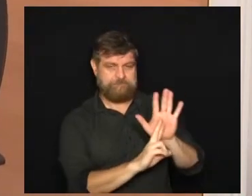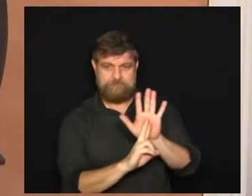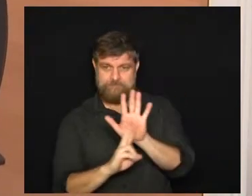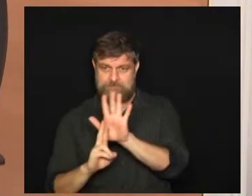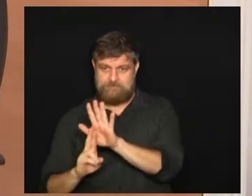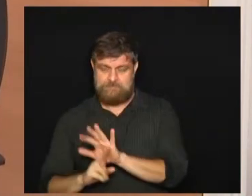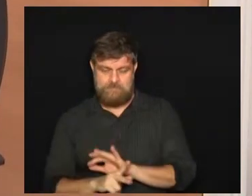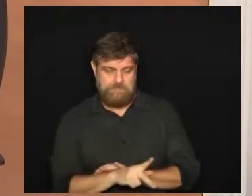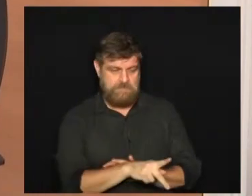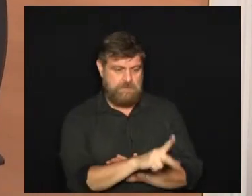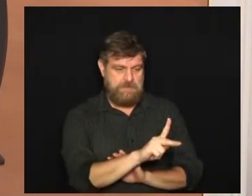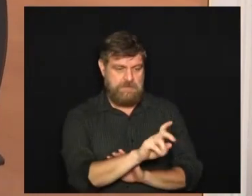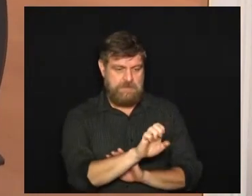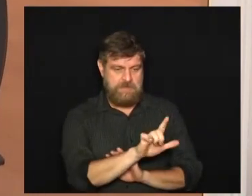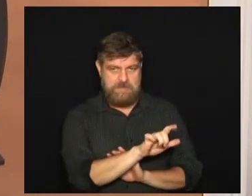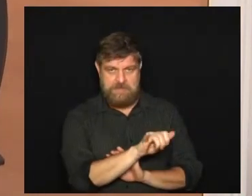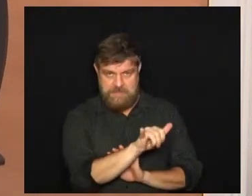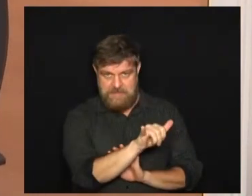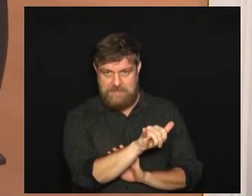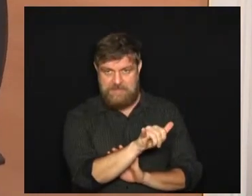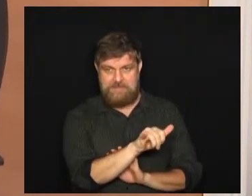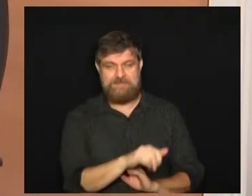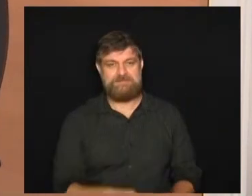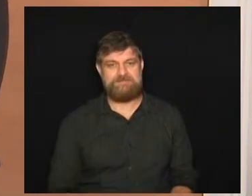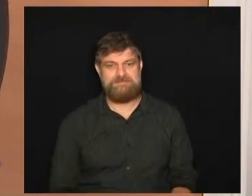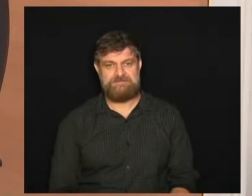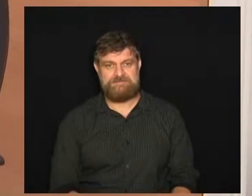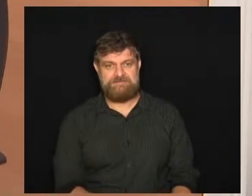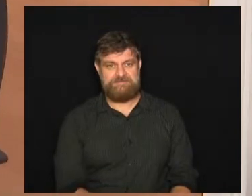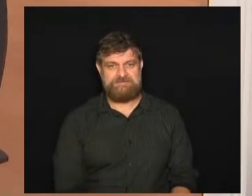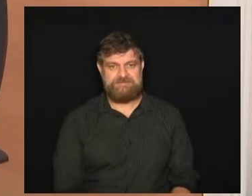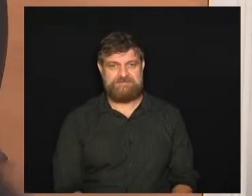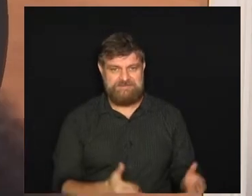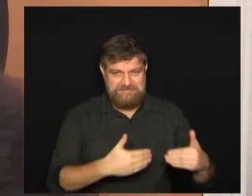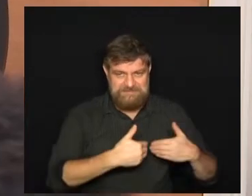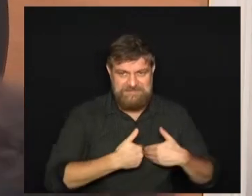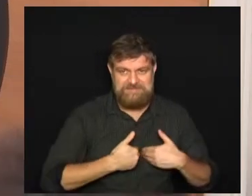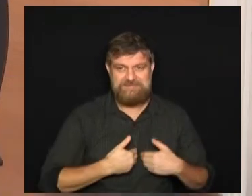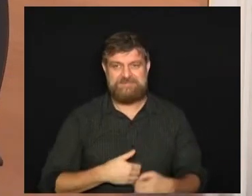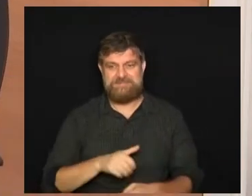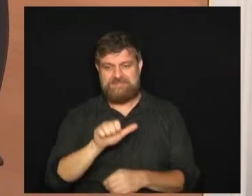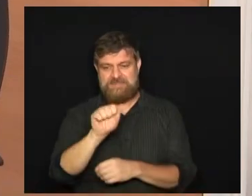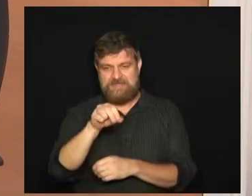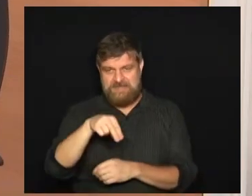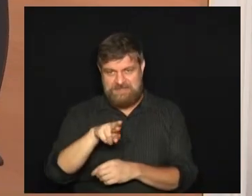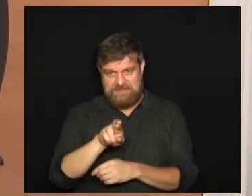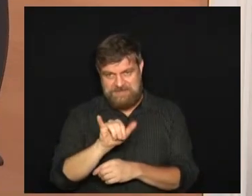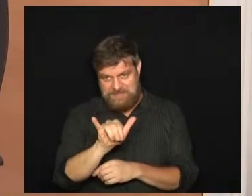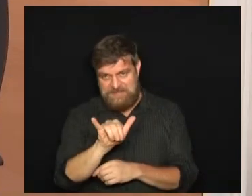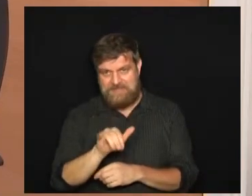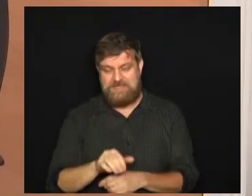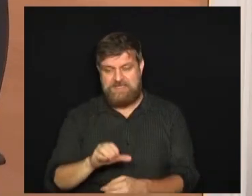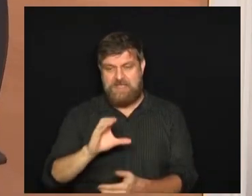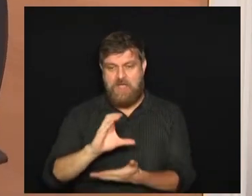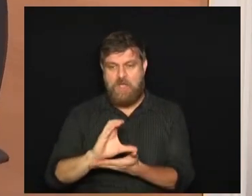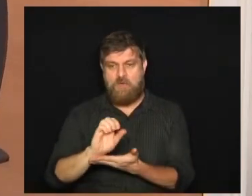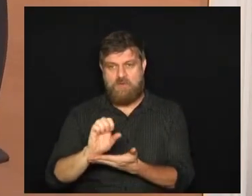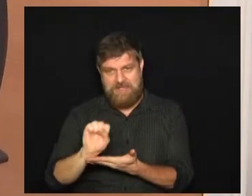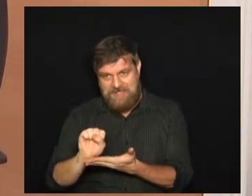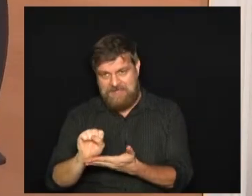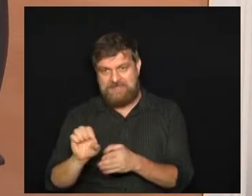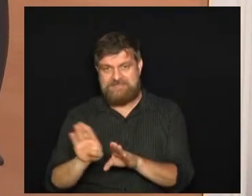Kelly Barbosa da ADACAMP, o Andrei Marcondes também do CAIS,